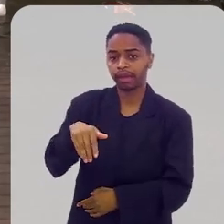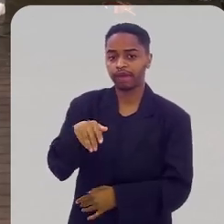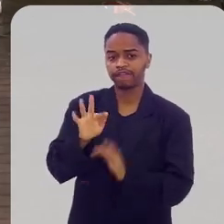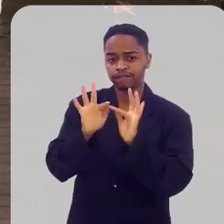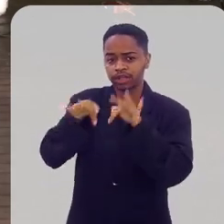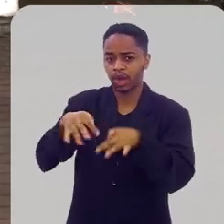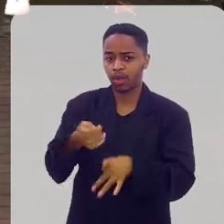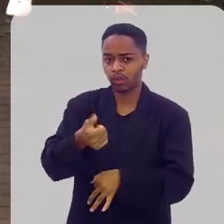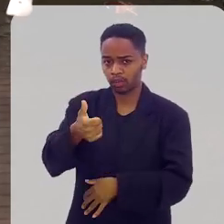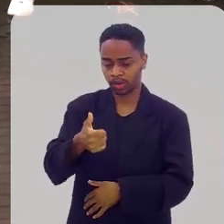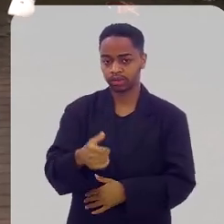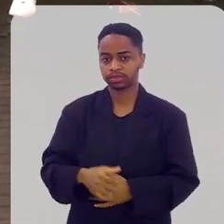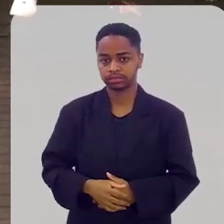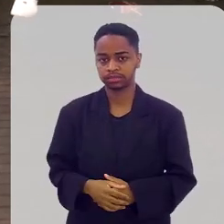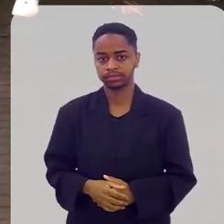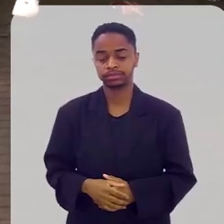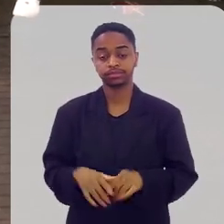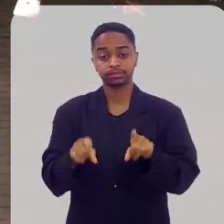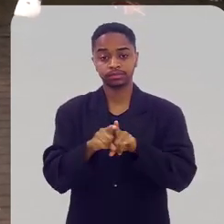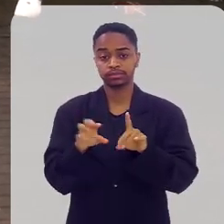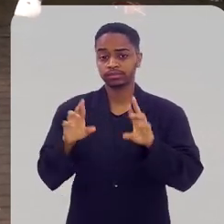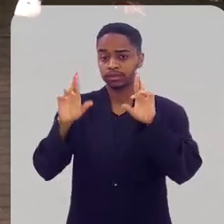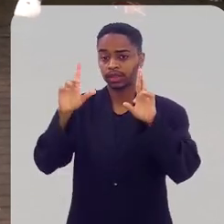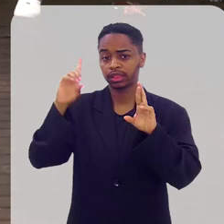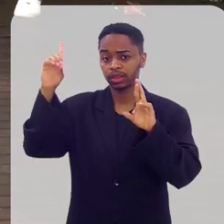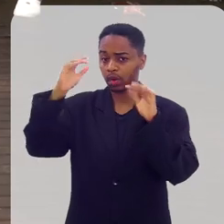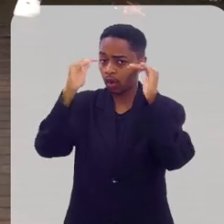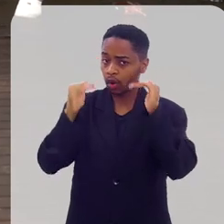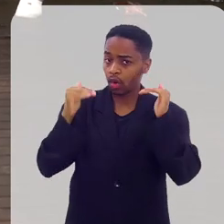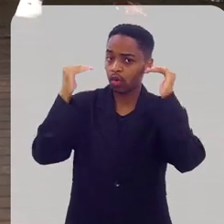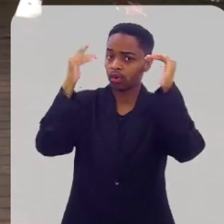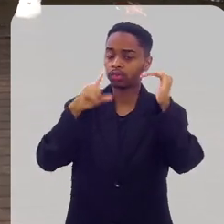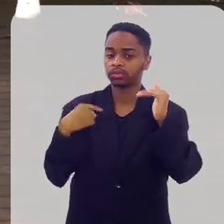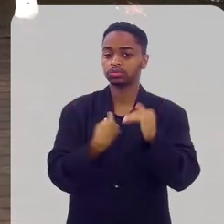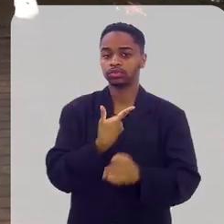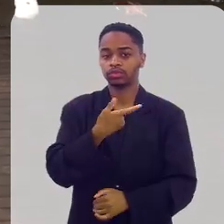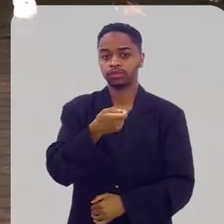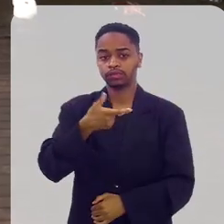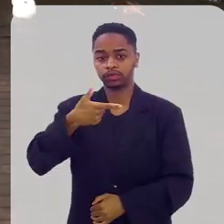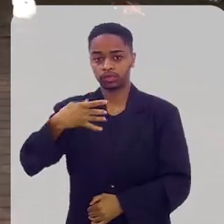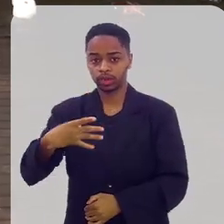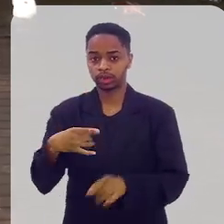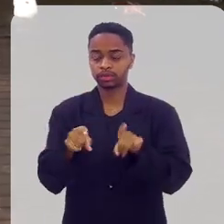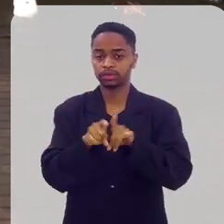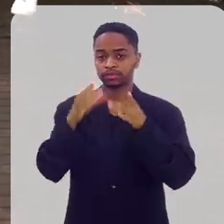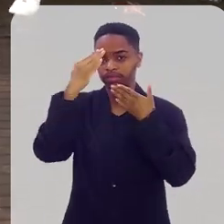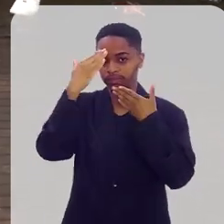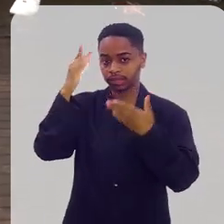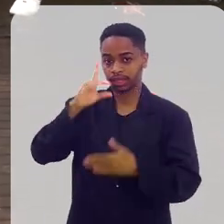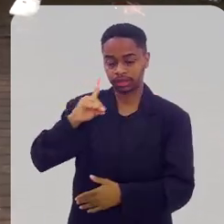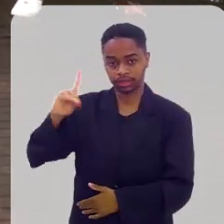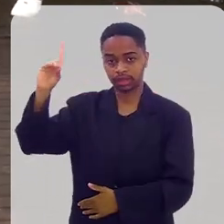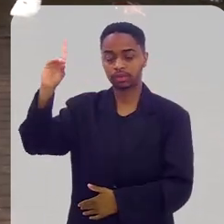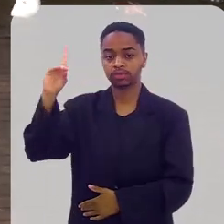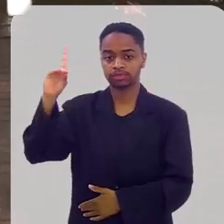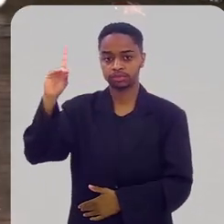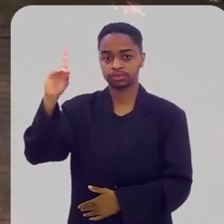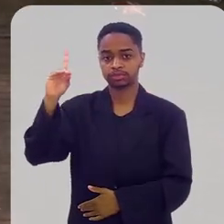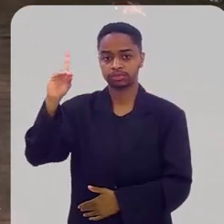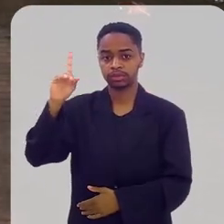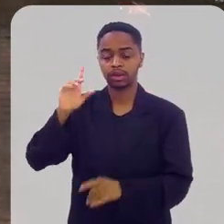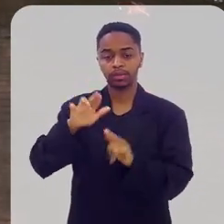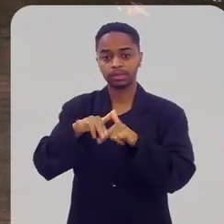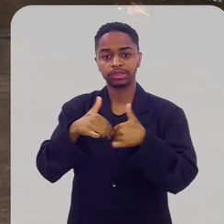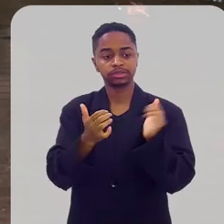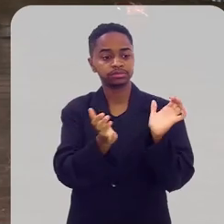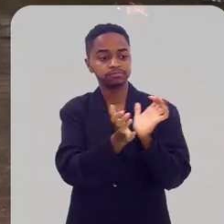no finalzinho, né, basicamente. Quero que Deus honre o nosso 2024. Eu quero agradecer a Deus por toda